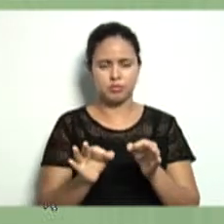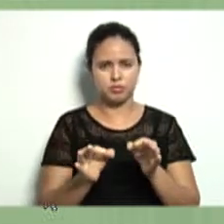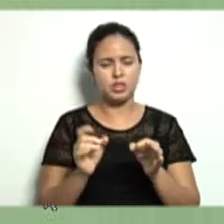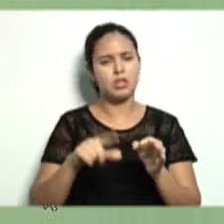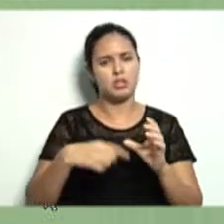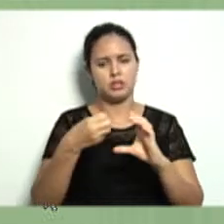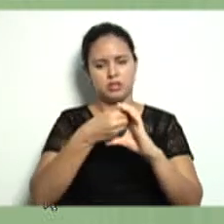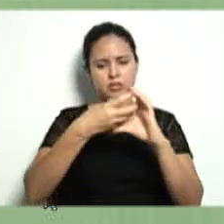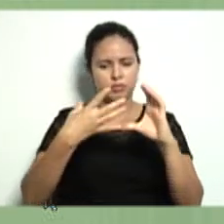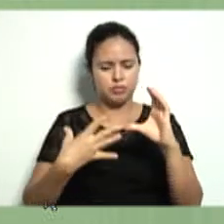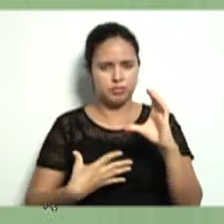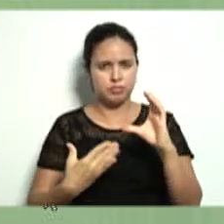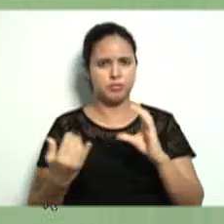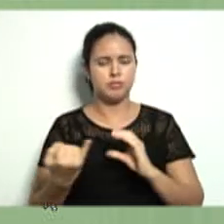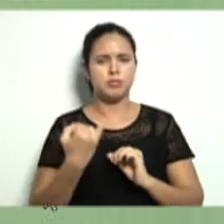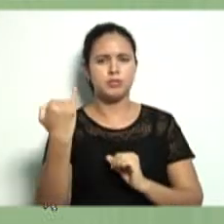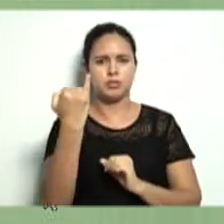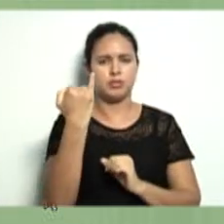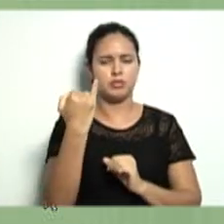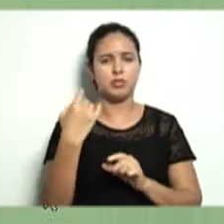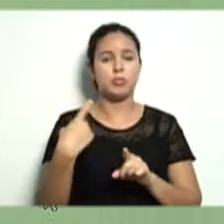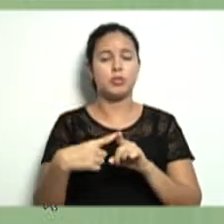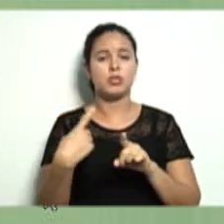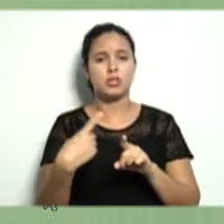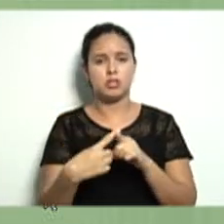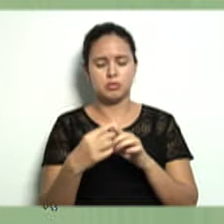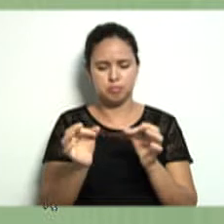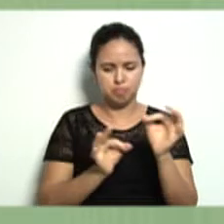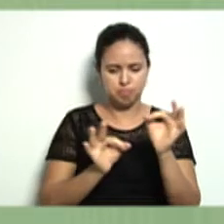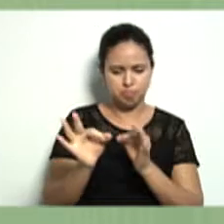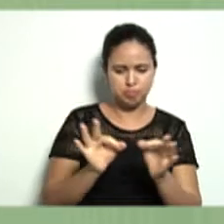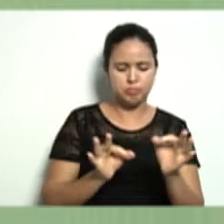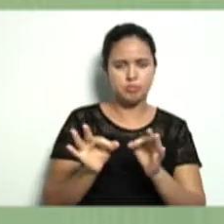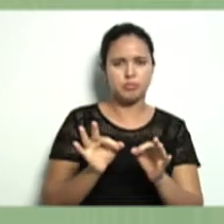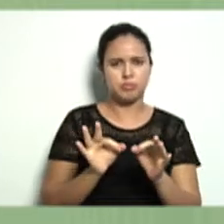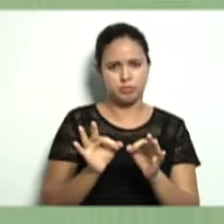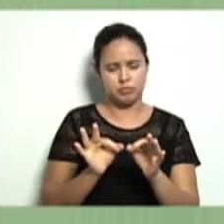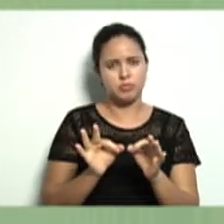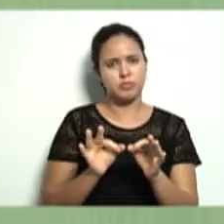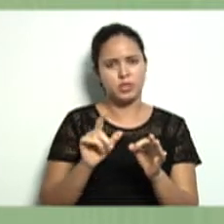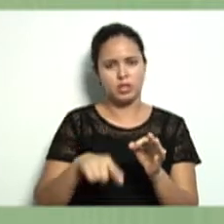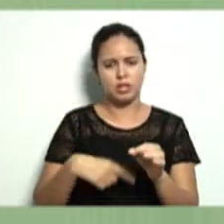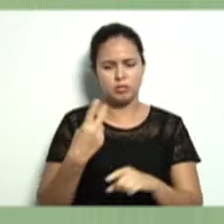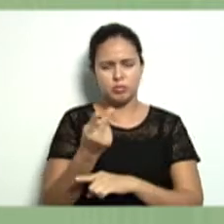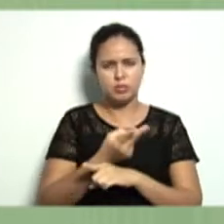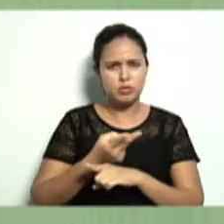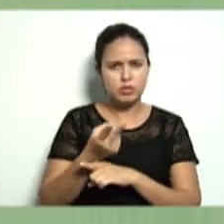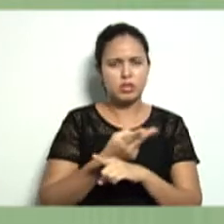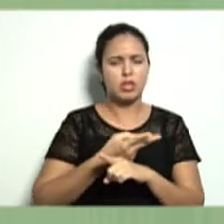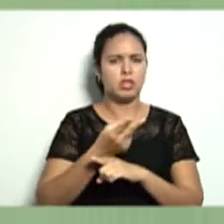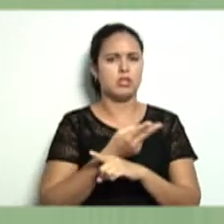muito importante, porque o planejamento ele tem a questão de buscar